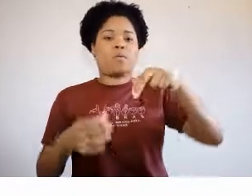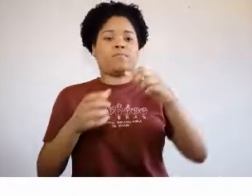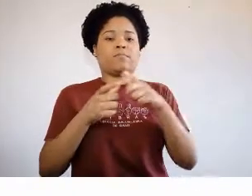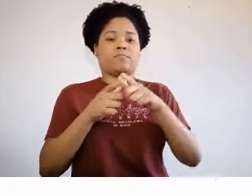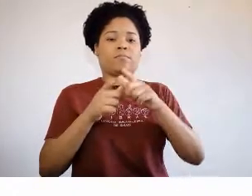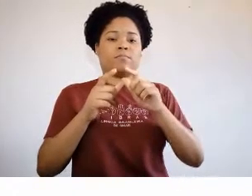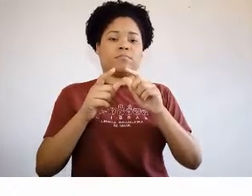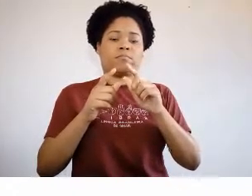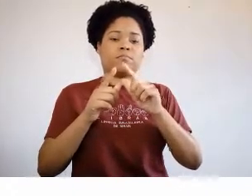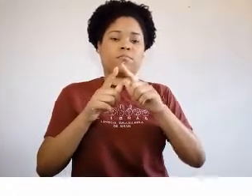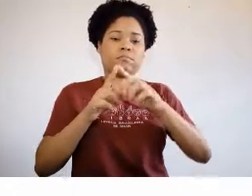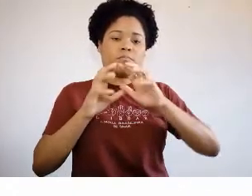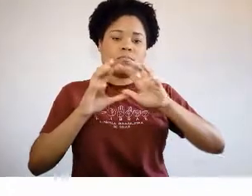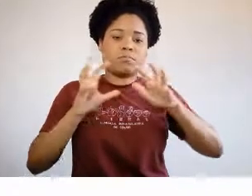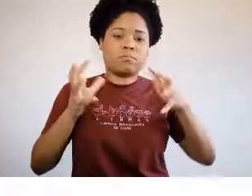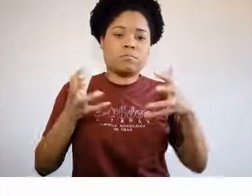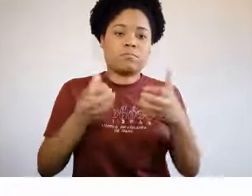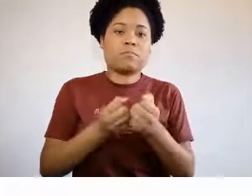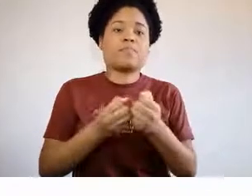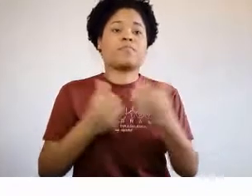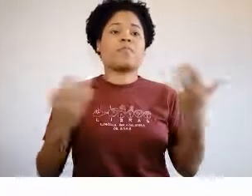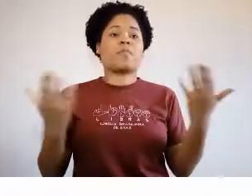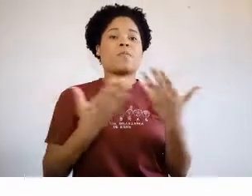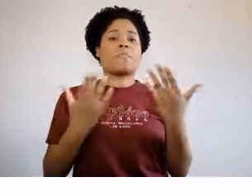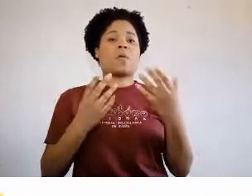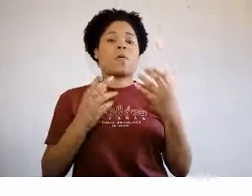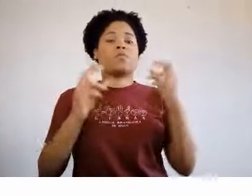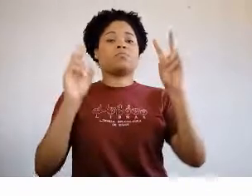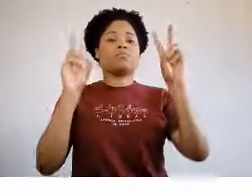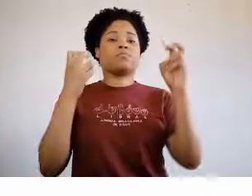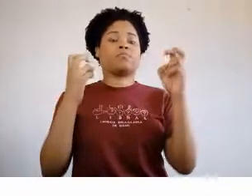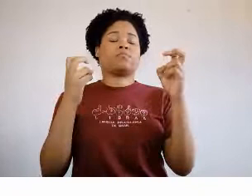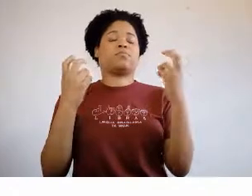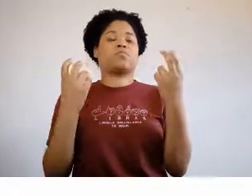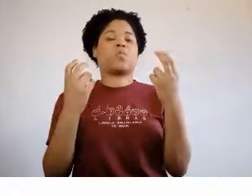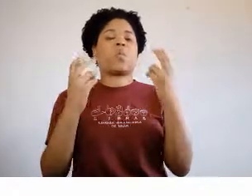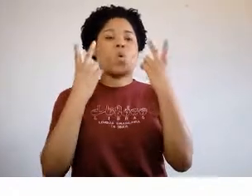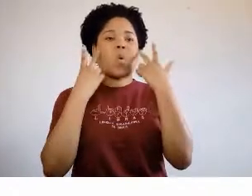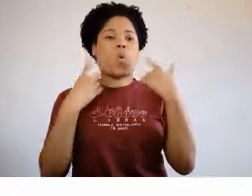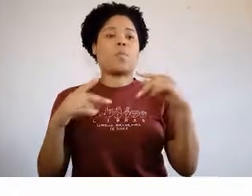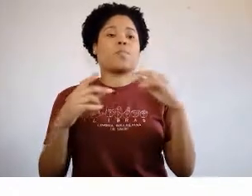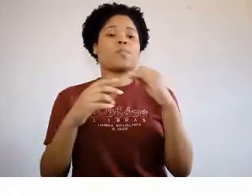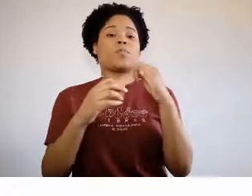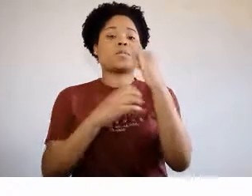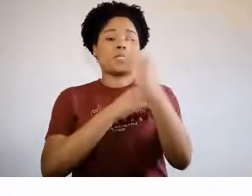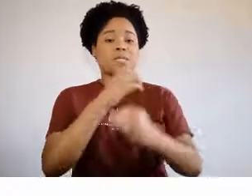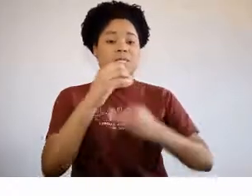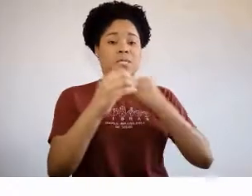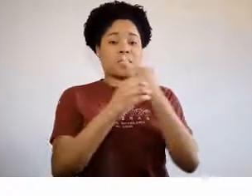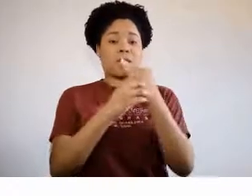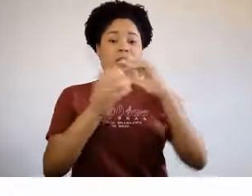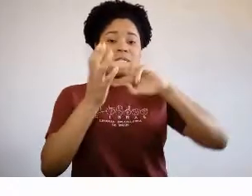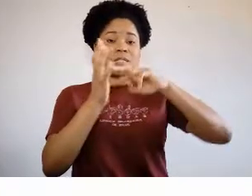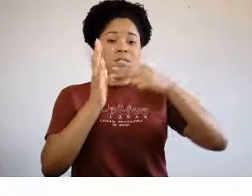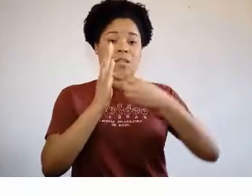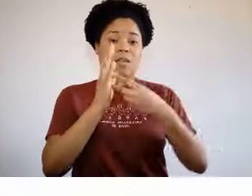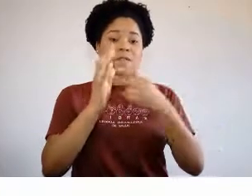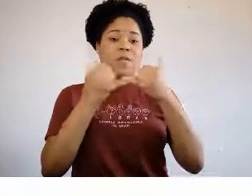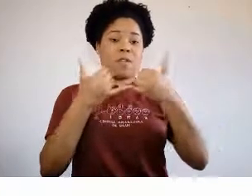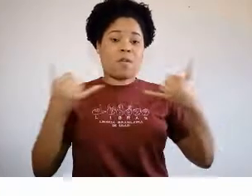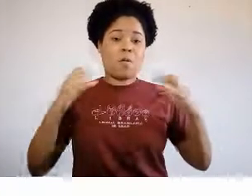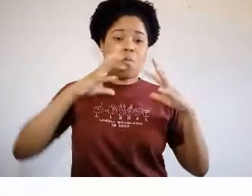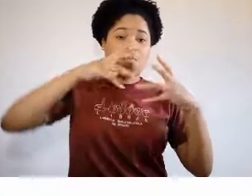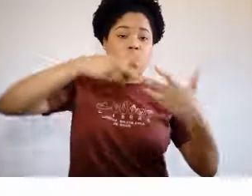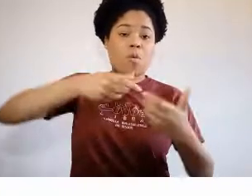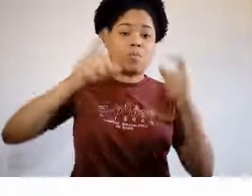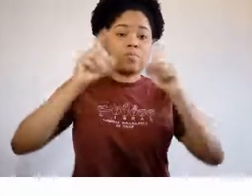geograficamente distribuída. Termos comuns. Bem, internet, acabei de falar para vocês, é a rede